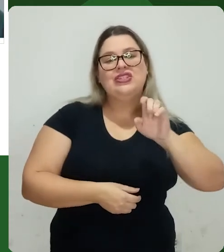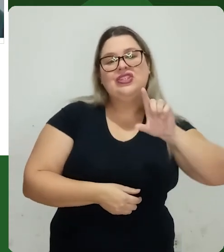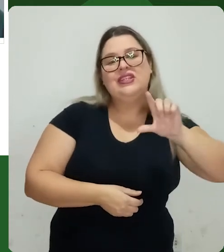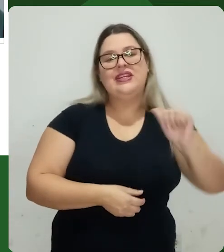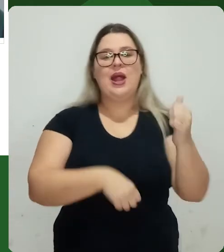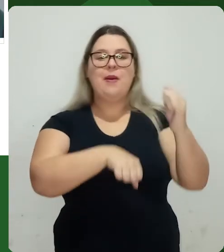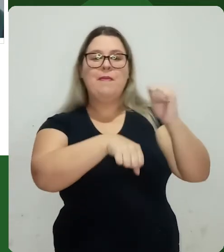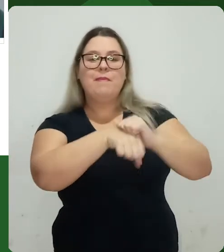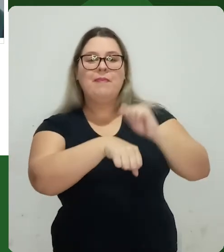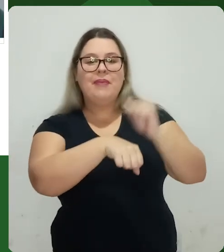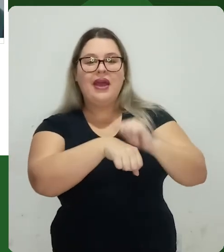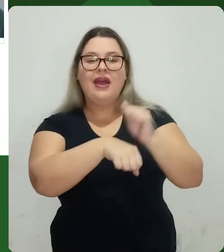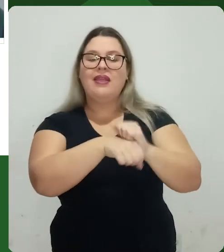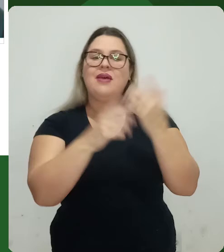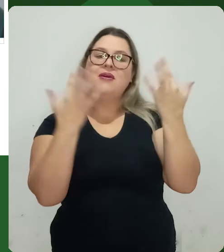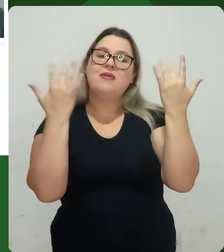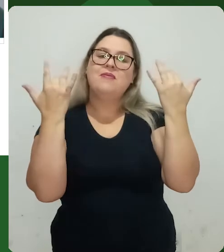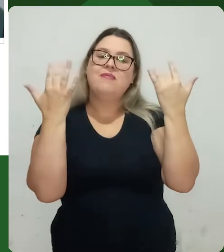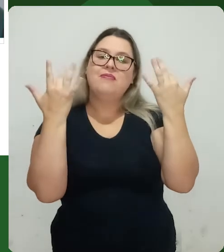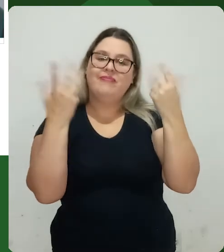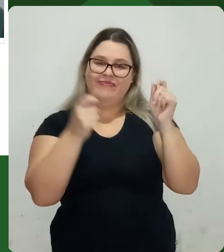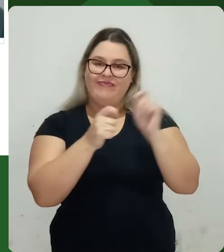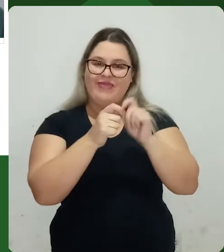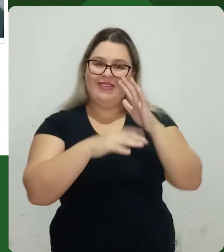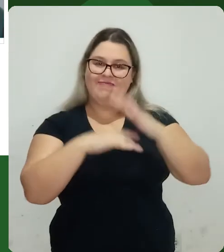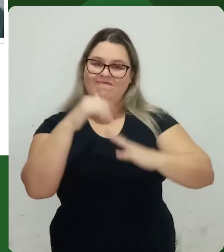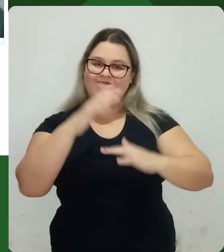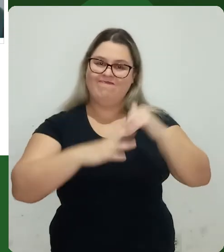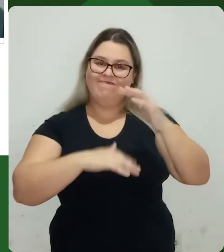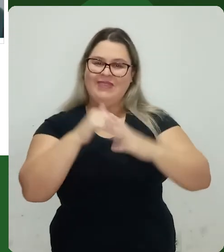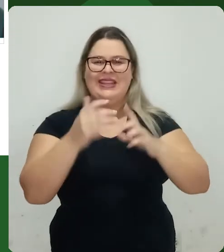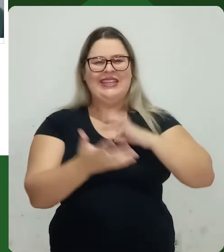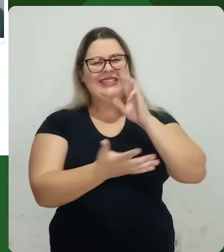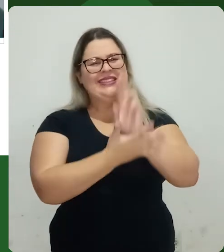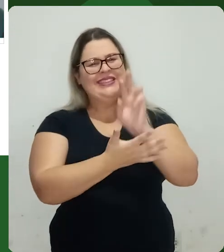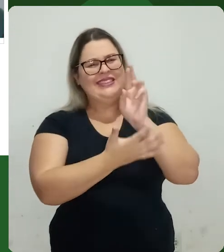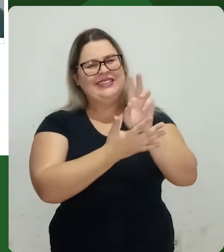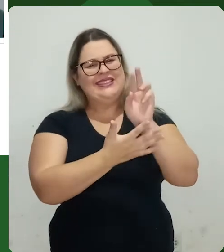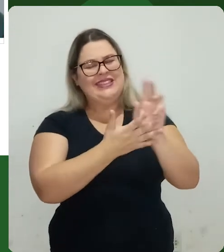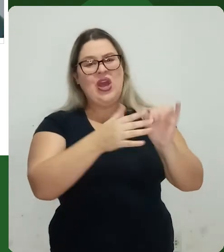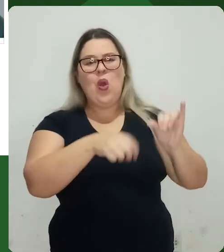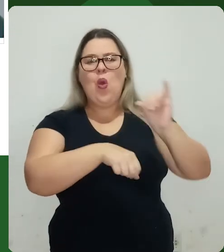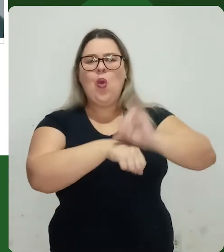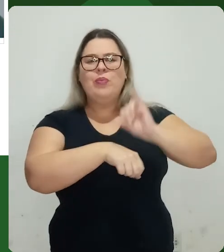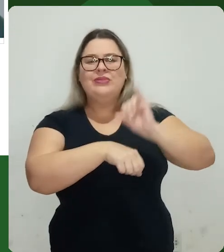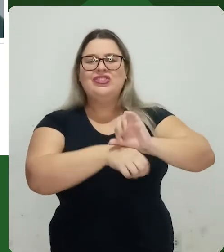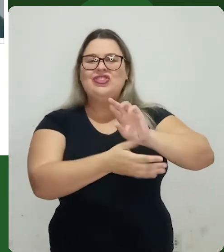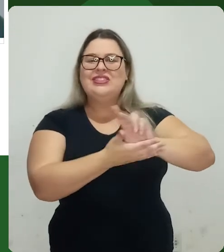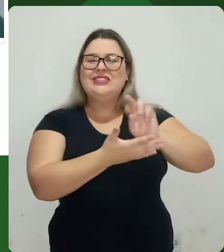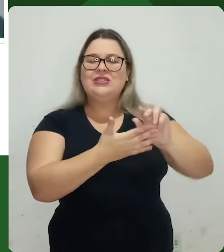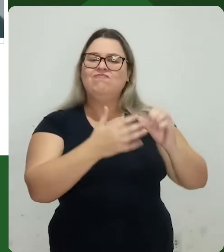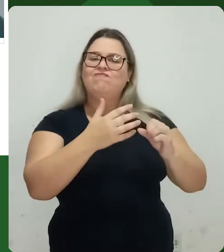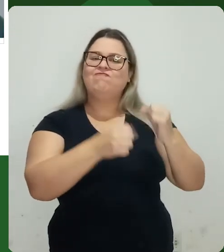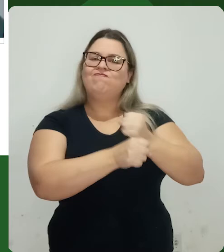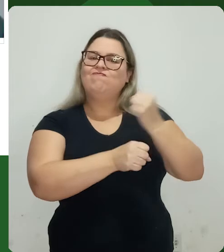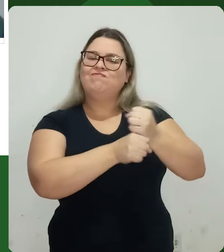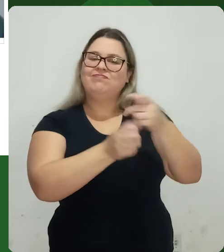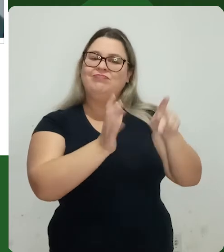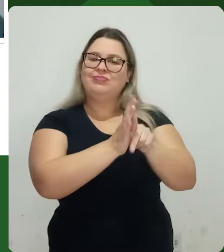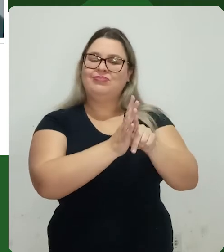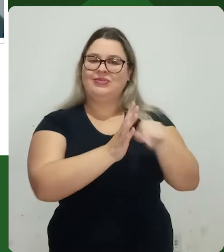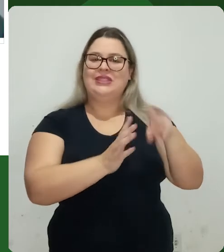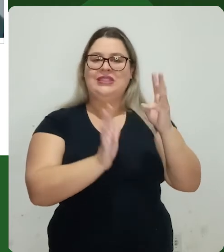argila, pedras e pigmentos preparados manualmente. Ou seja, nós temos uma ampla diversidade de